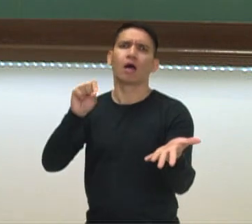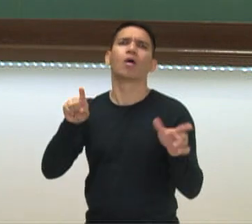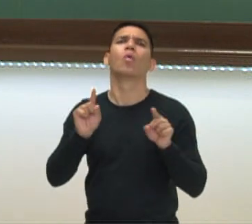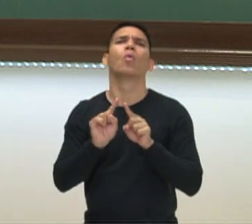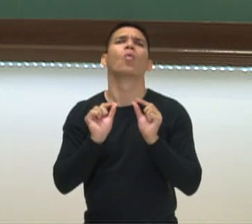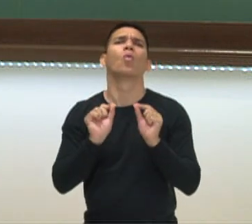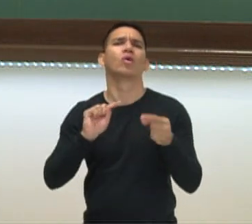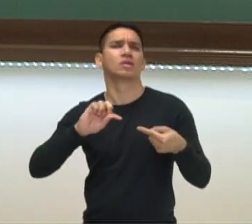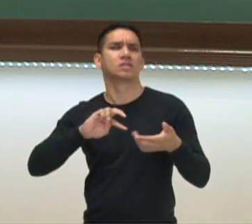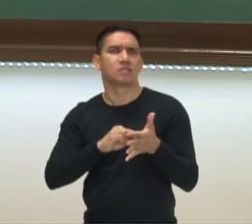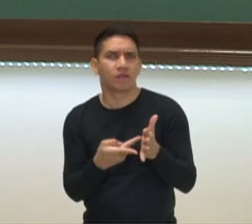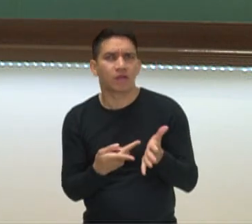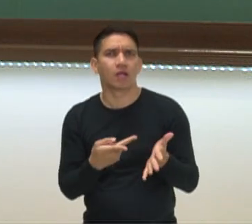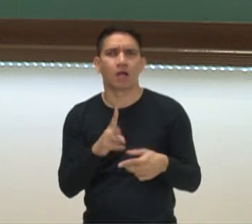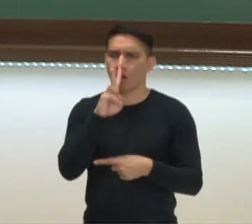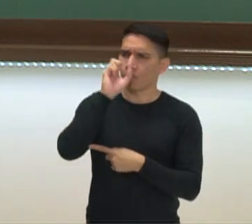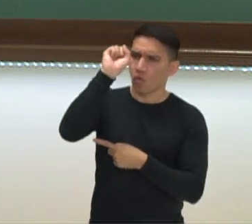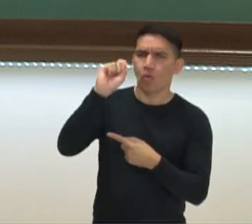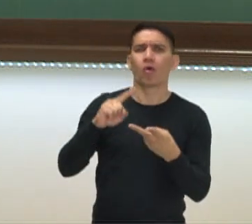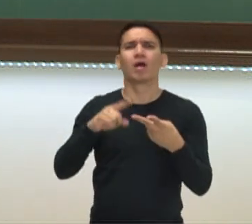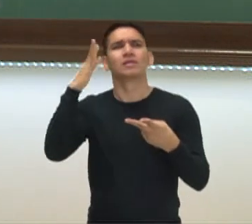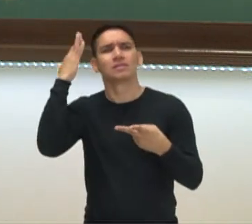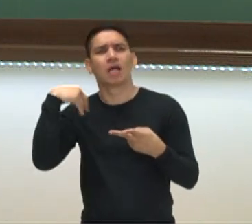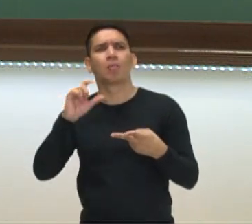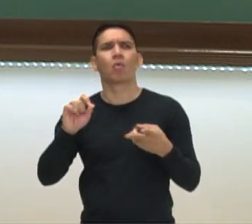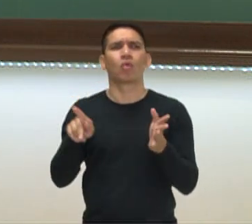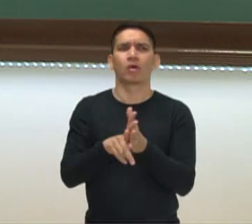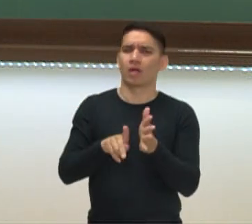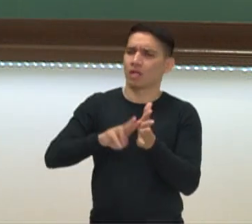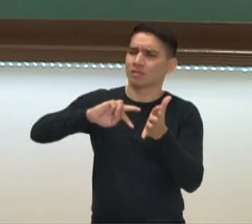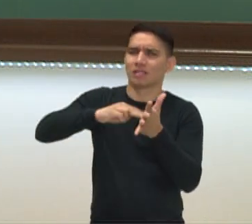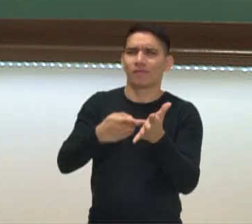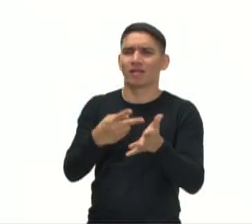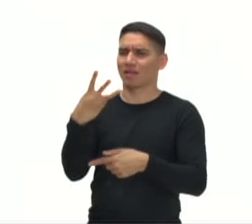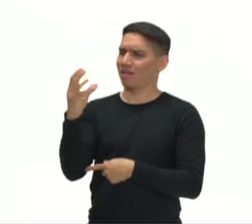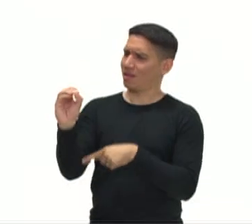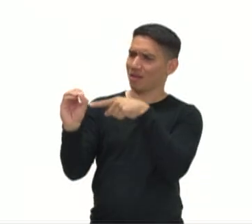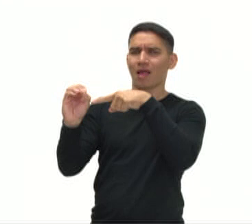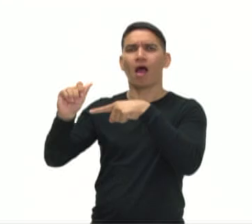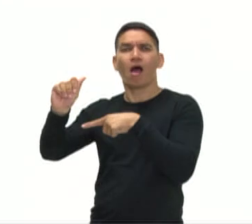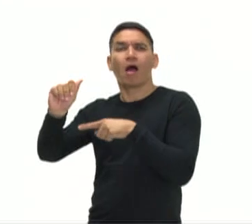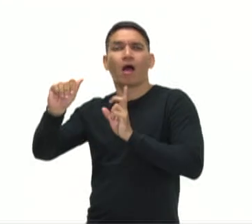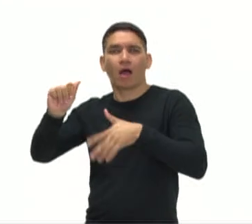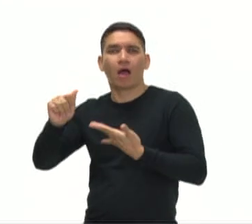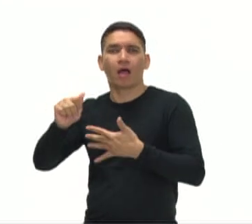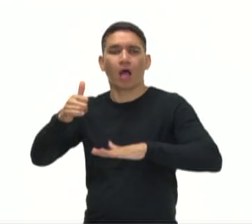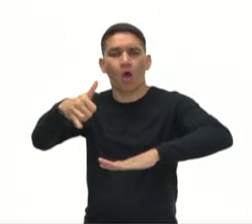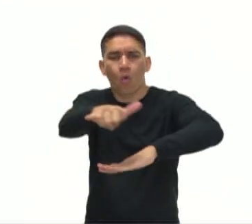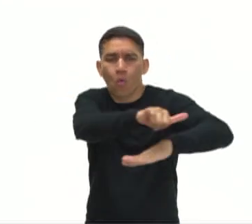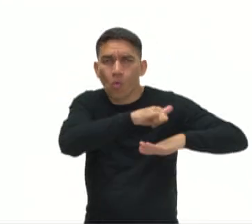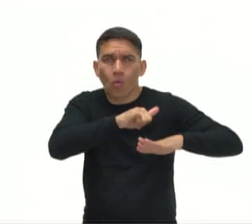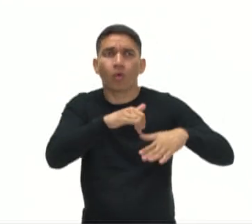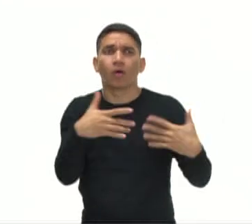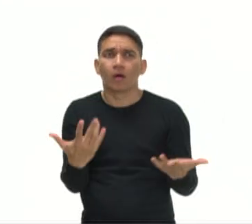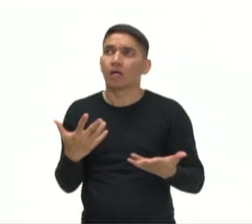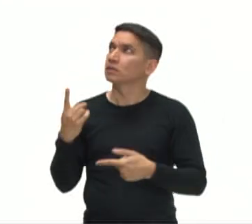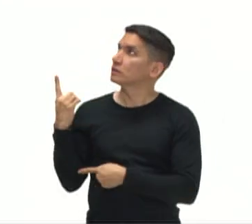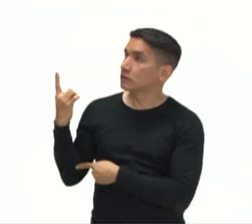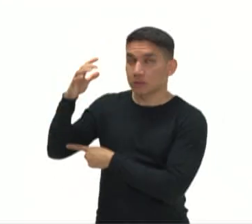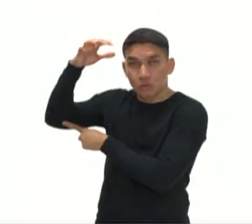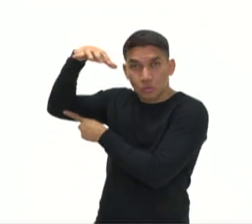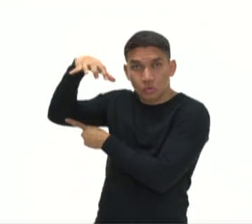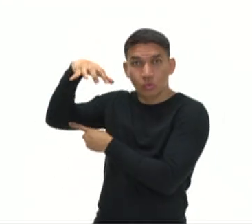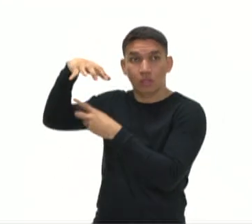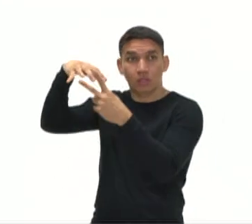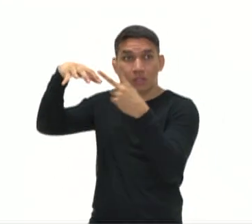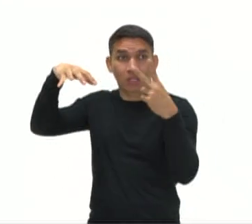a potência, sabe que a corrente é ampere, 30 amperes é a corrente. Olha, o chuveiro 127 volts,